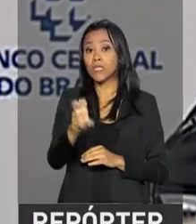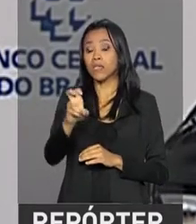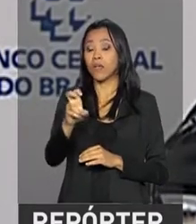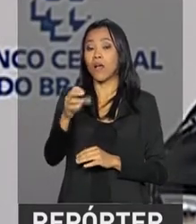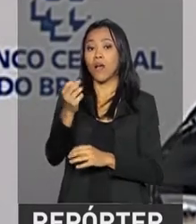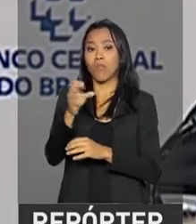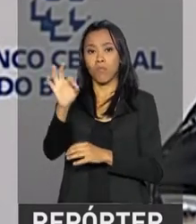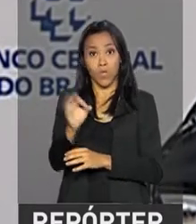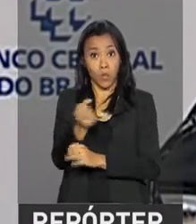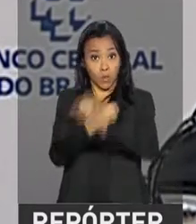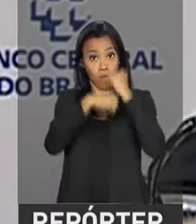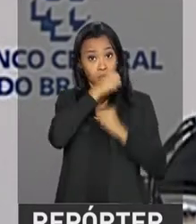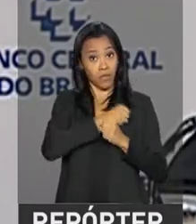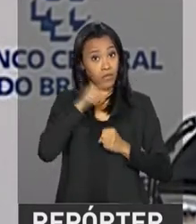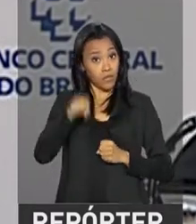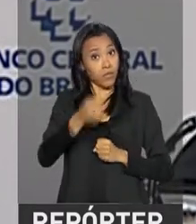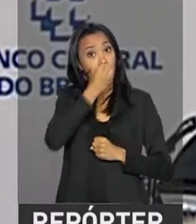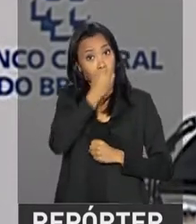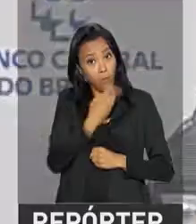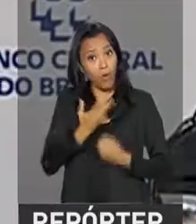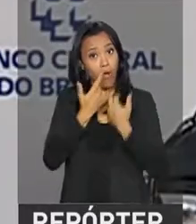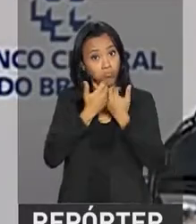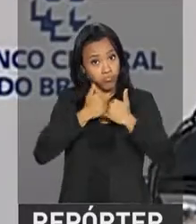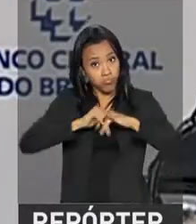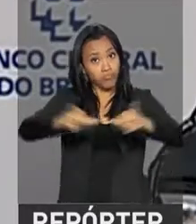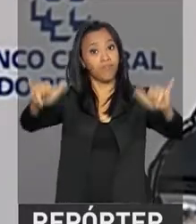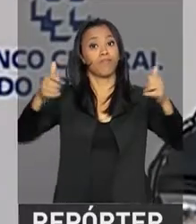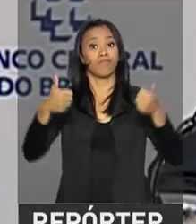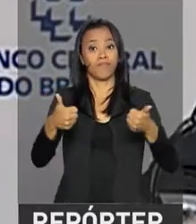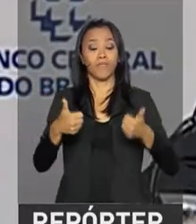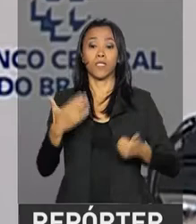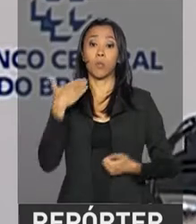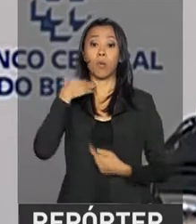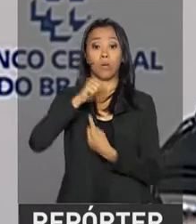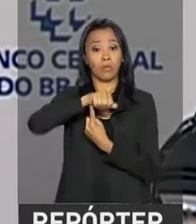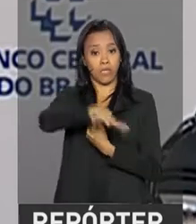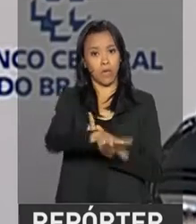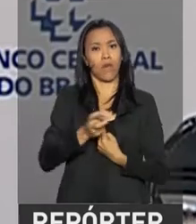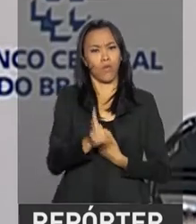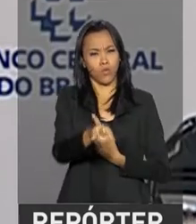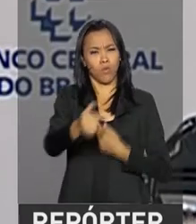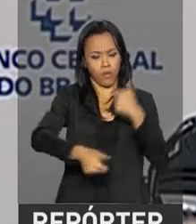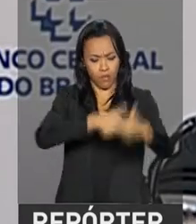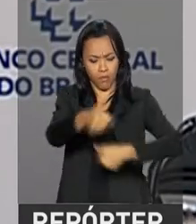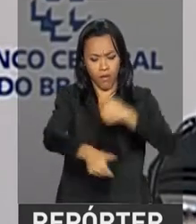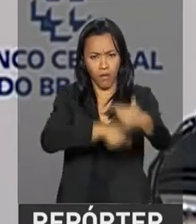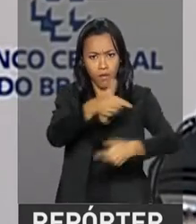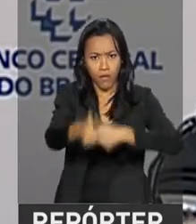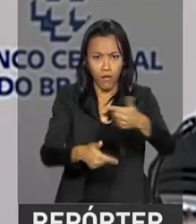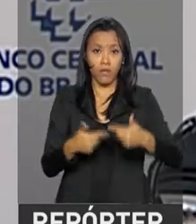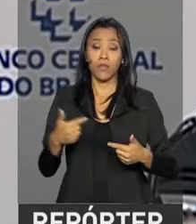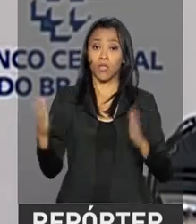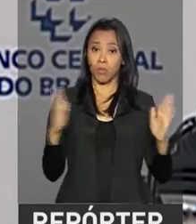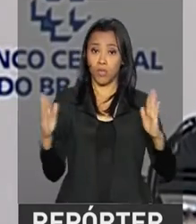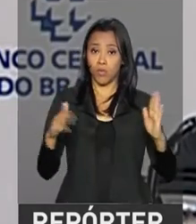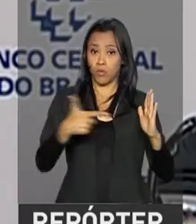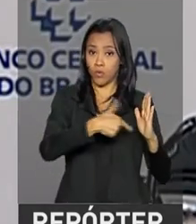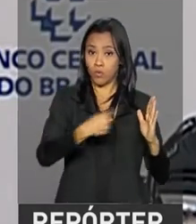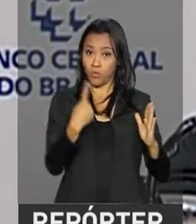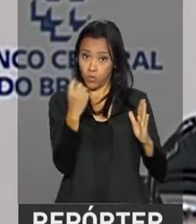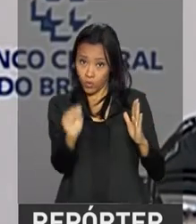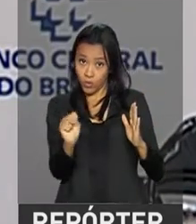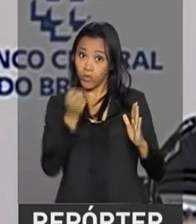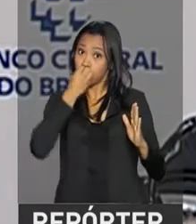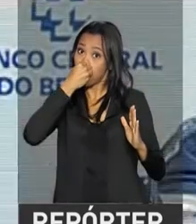uma boa notícia para a população o banco central vai continuar trabalhando para que o homem de 2018 seja